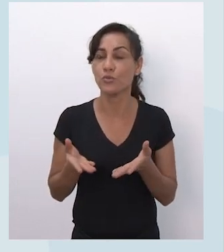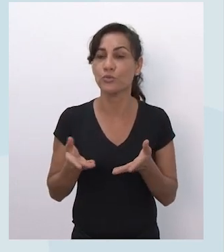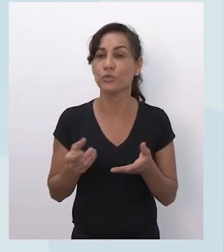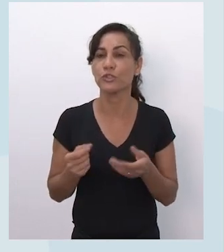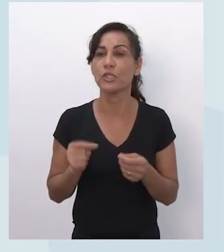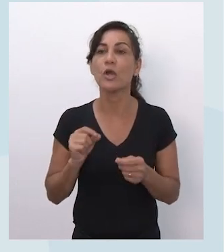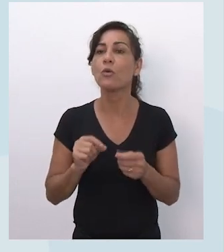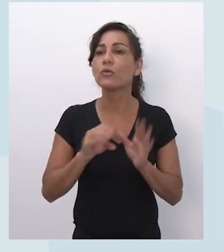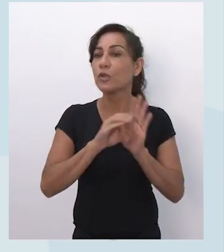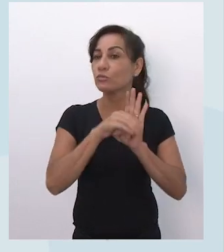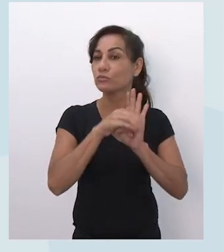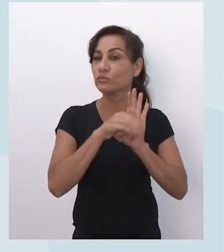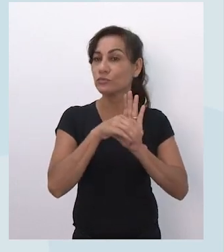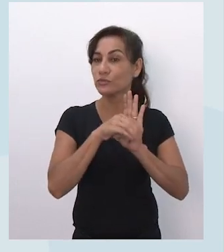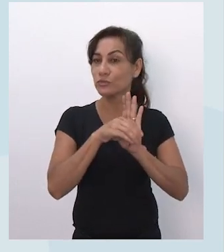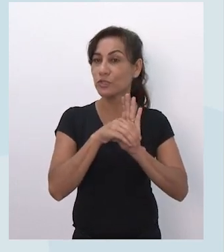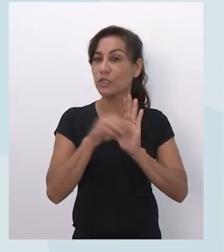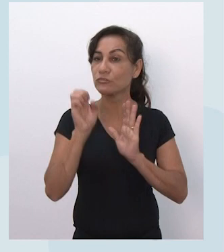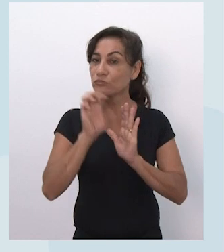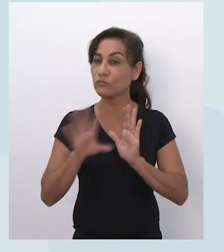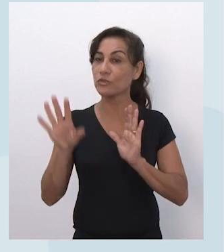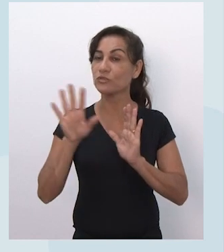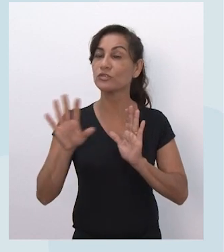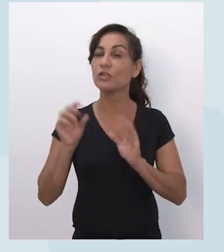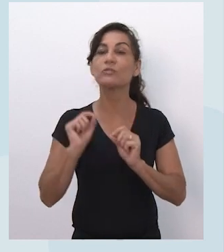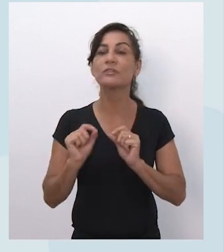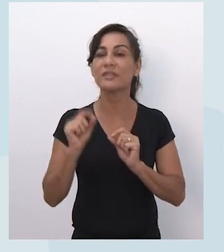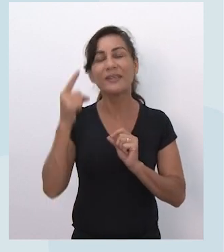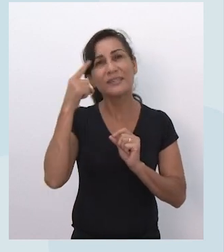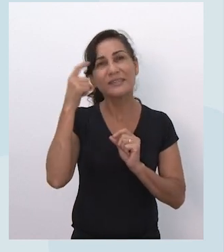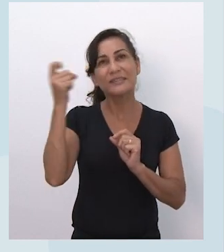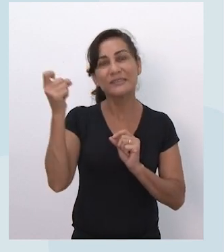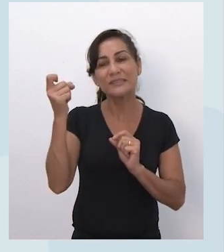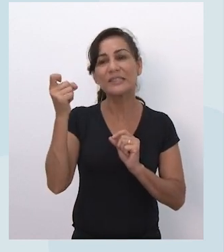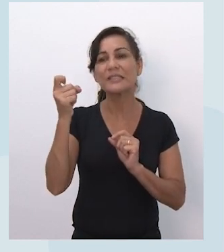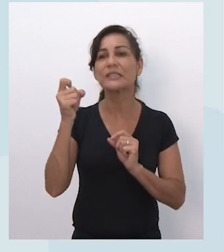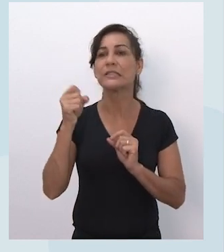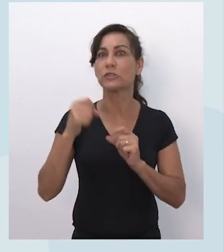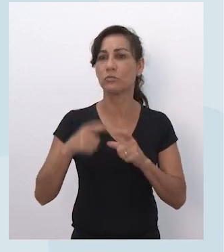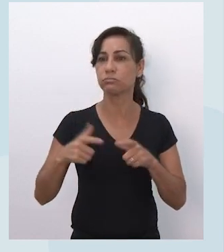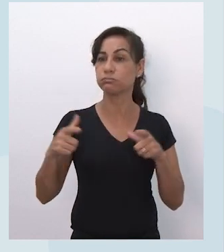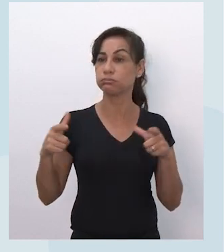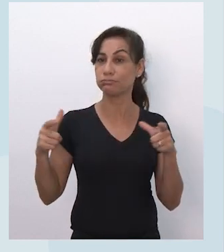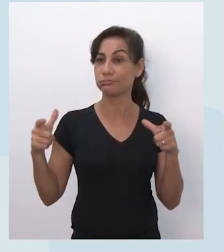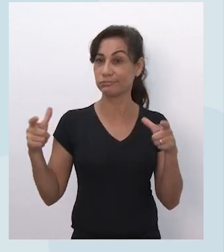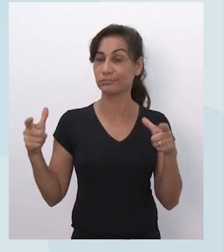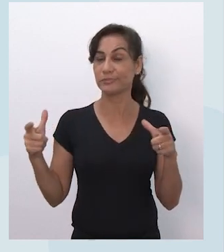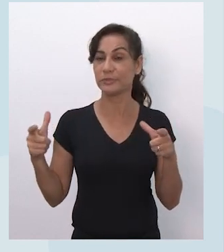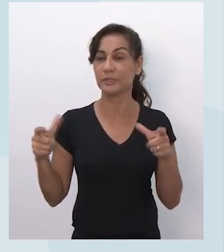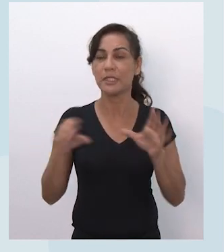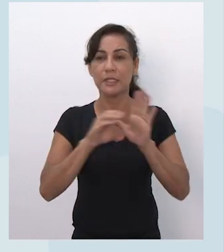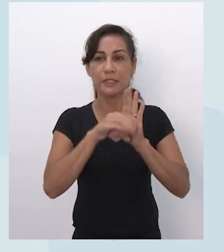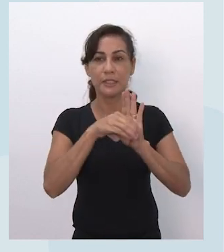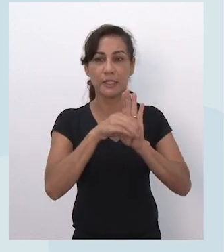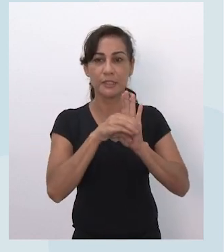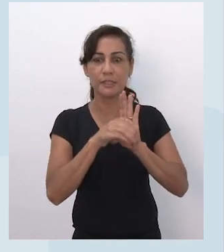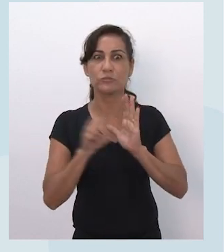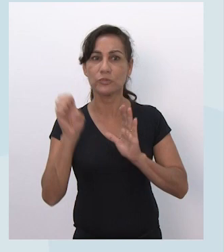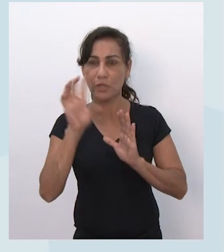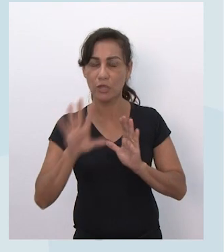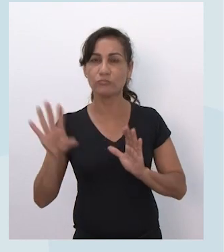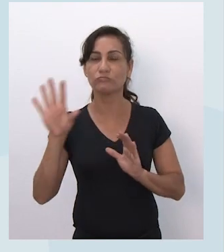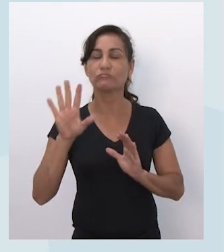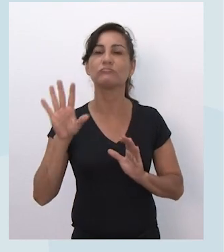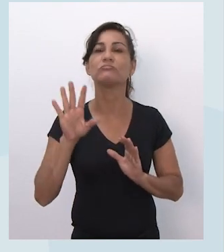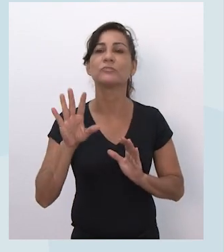o conceito de região ele também está associado à ideia de um território mais amplo, né? Daquele conceito de regionalização. Então,